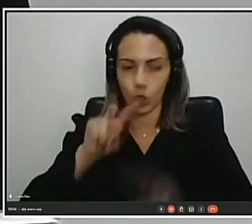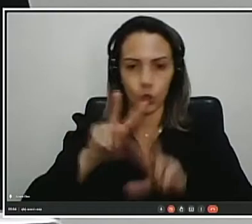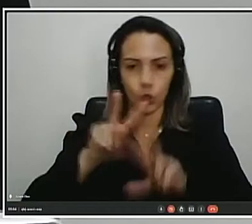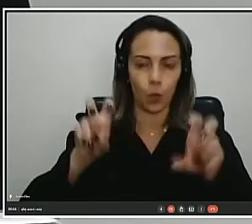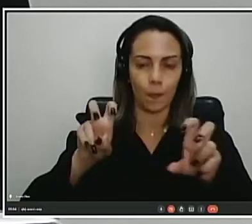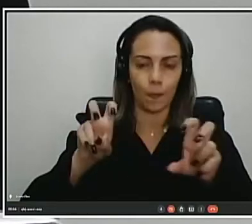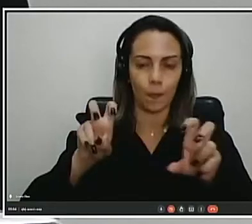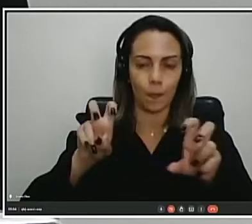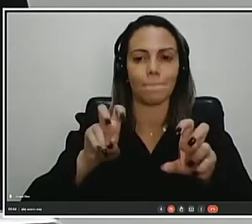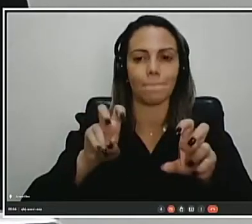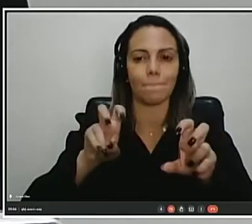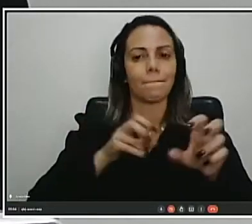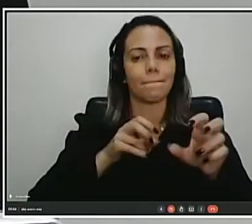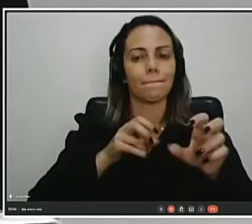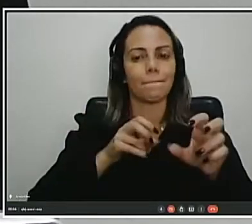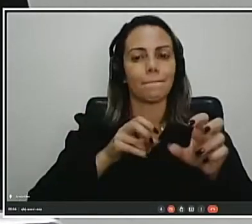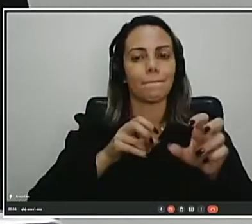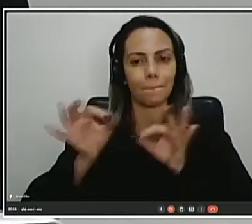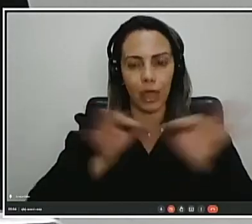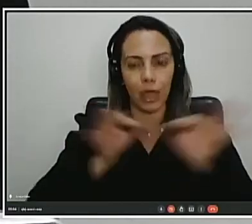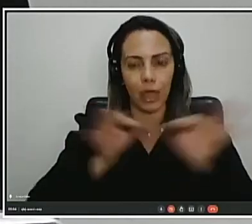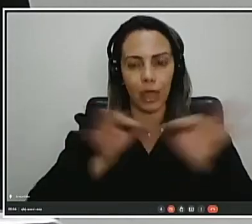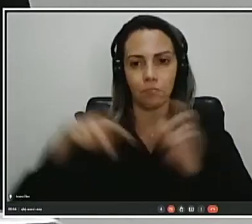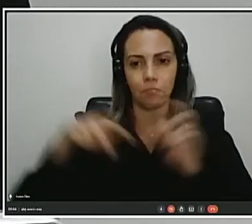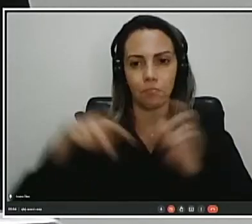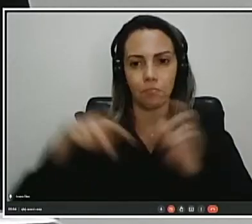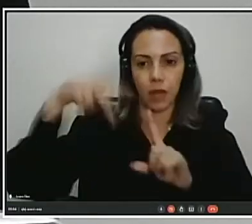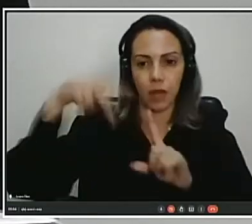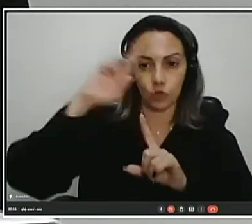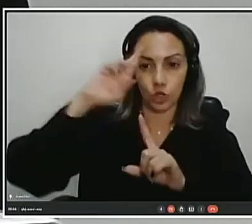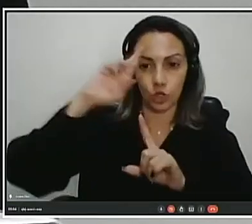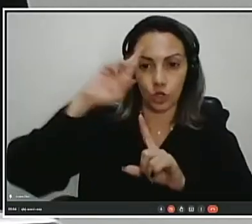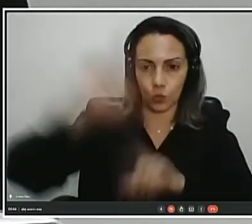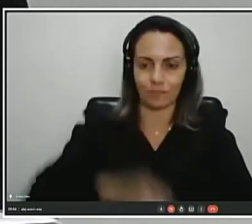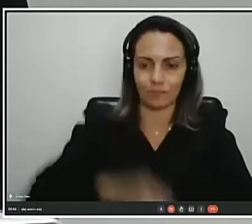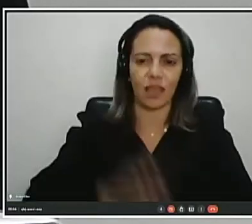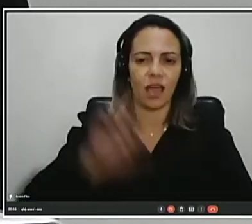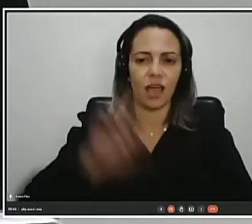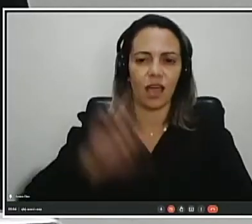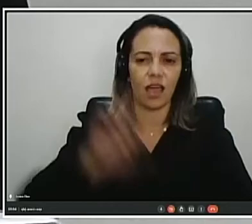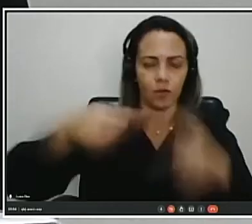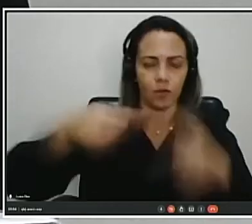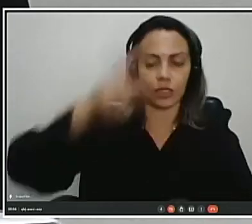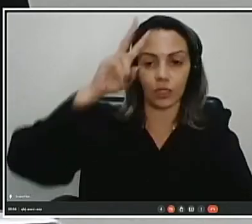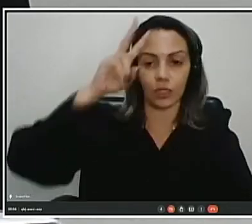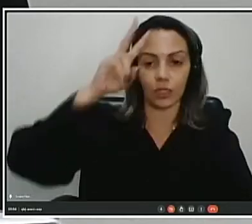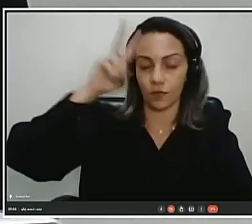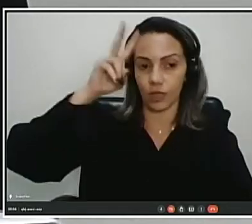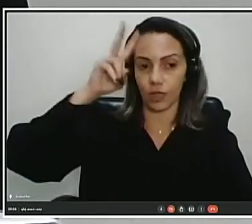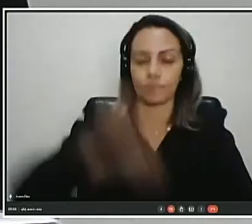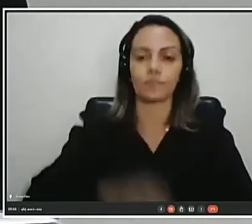diretor. E na próxima segunda-feira, se tudo der certo,